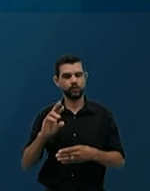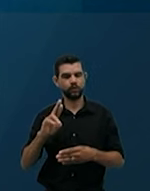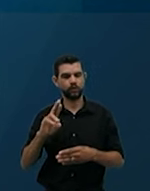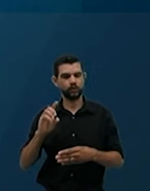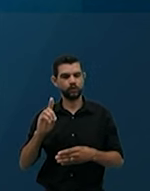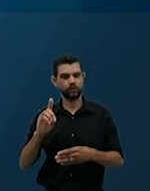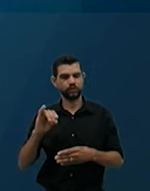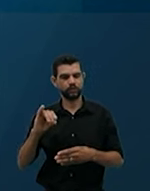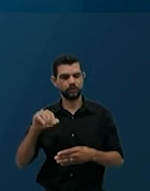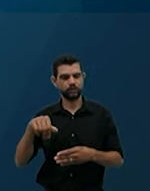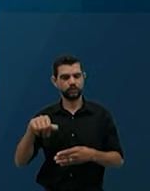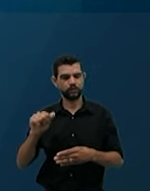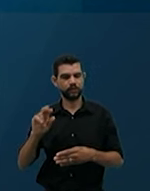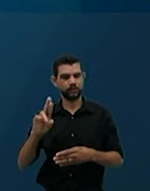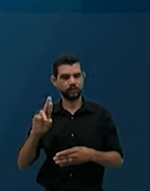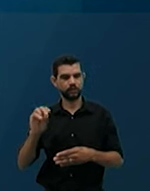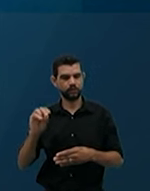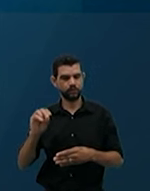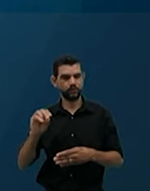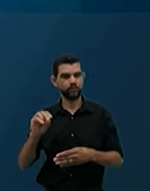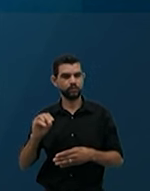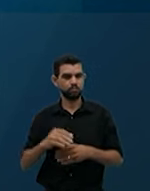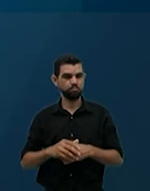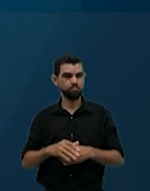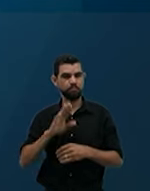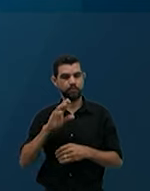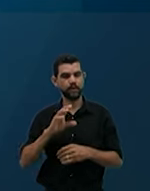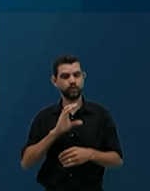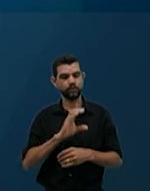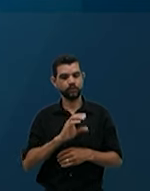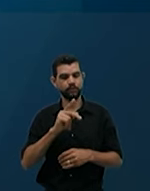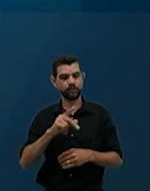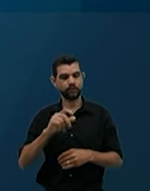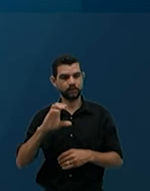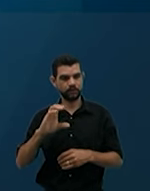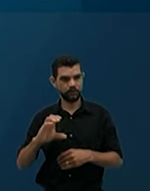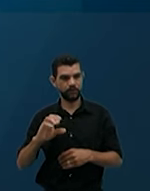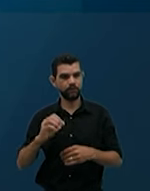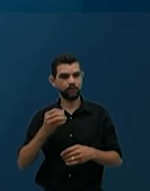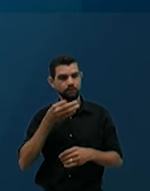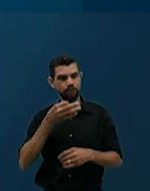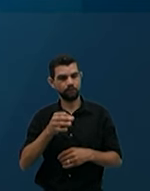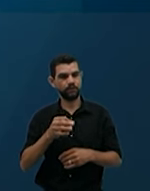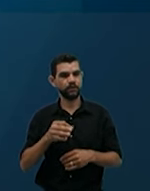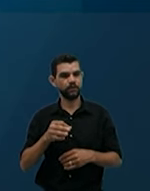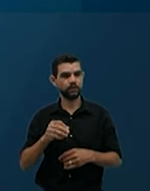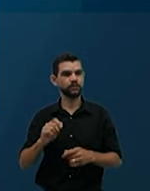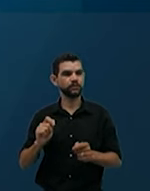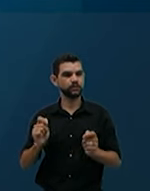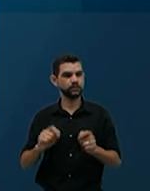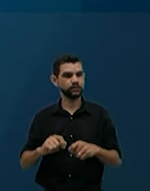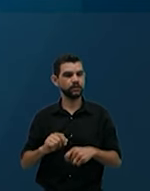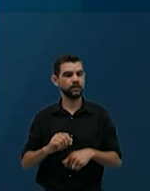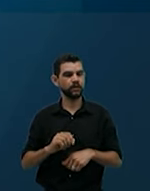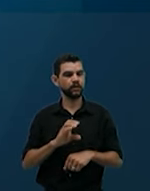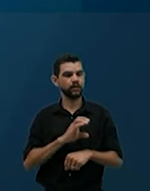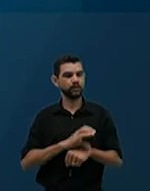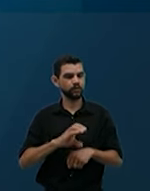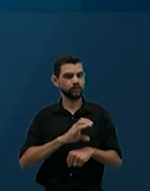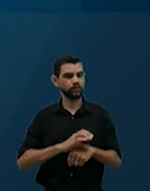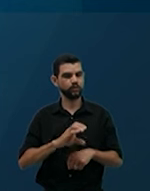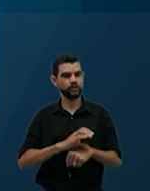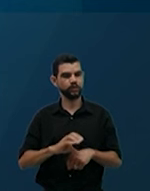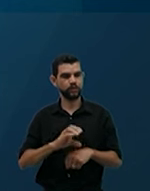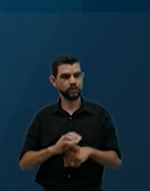esse entendimento. E é verdade que o CPC fala também, repetindo a Constituição, que é cabível o recurso ordinário das decisões